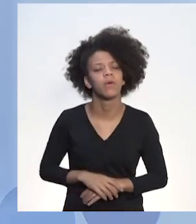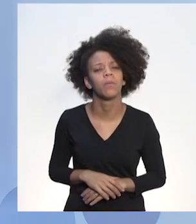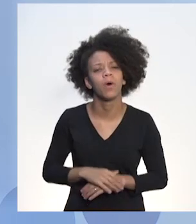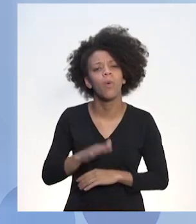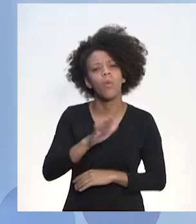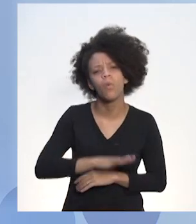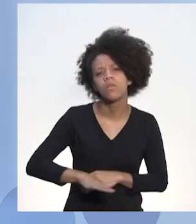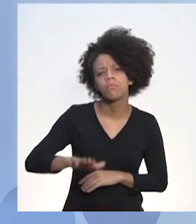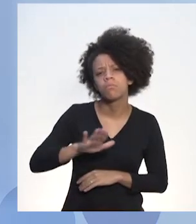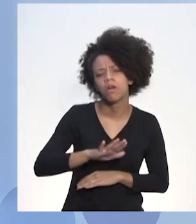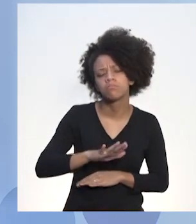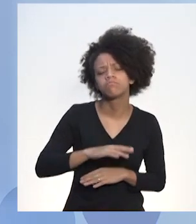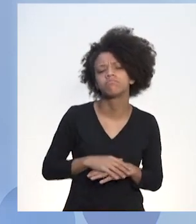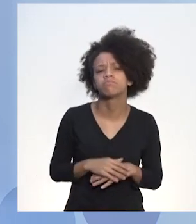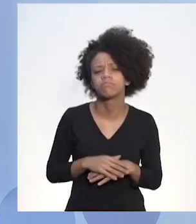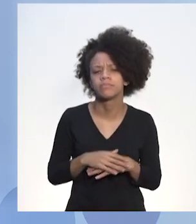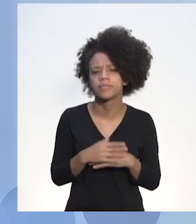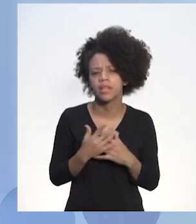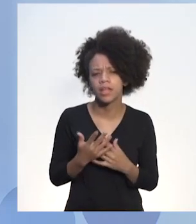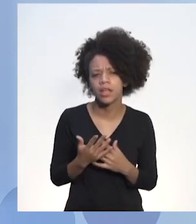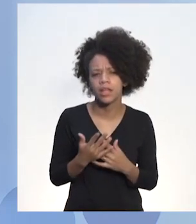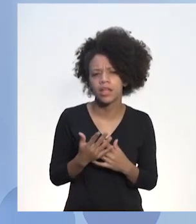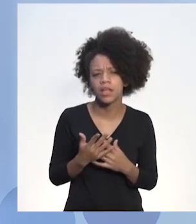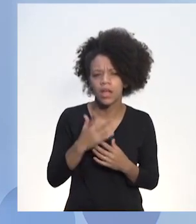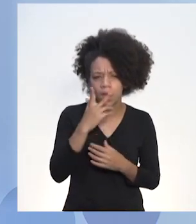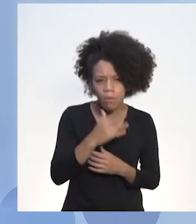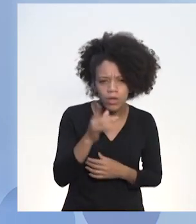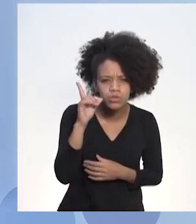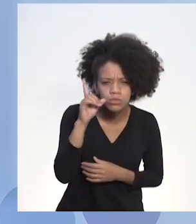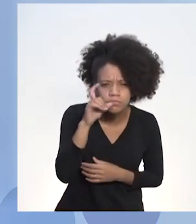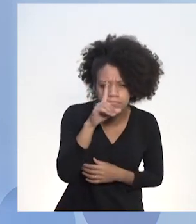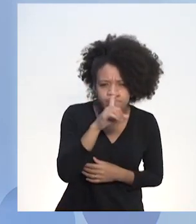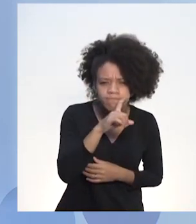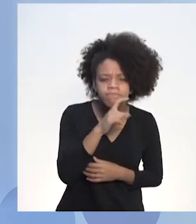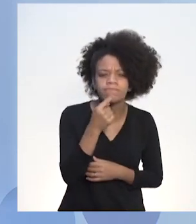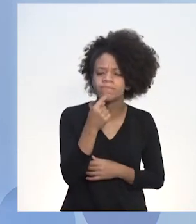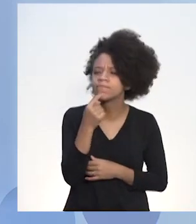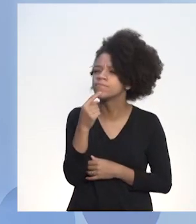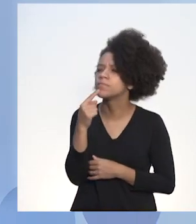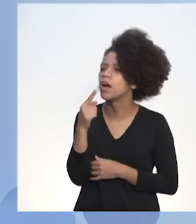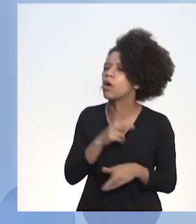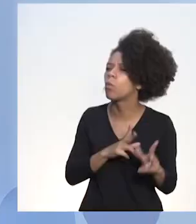espaço amostral, eu acho que eu vou complicar agora a sua vida. Você consegue colocar uma tela em branco para mim?